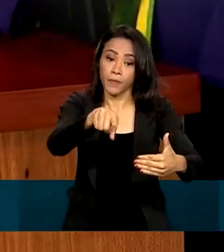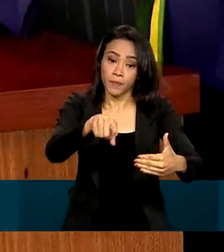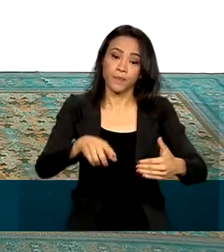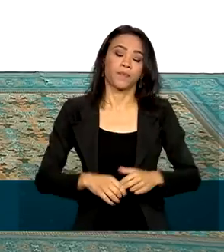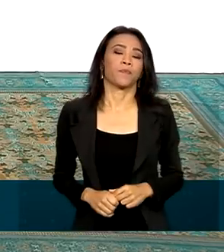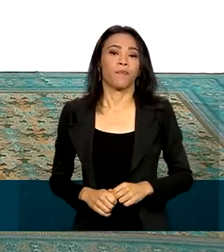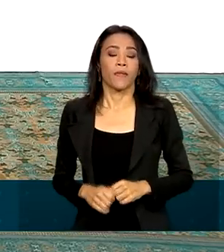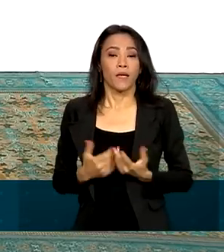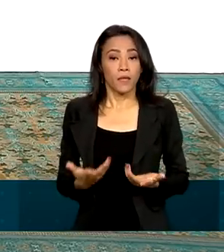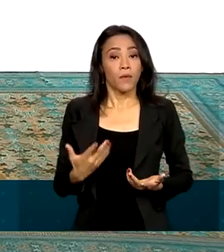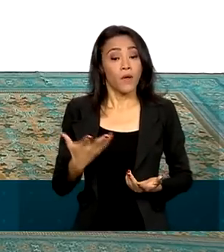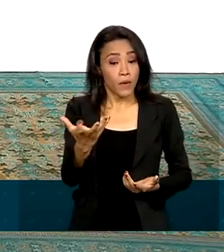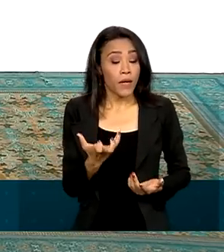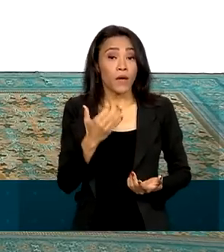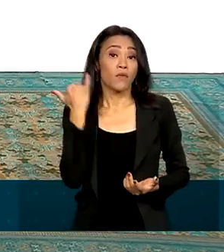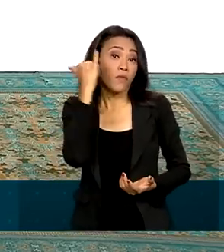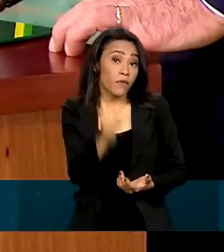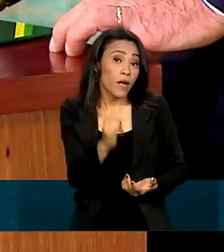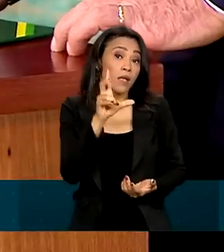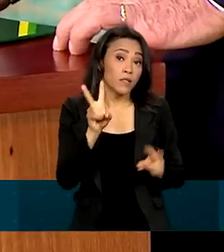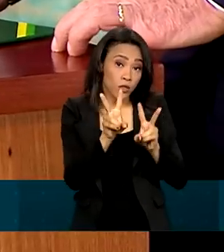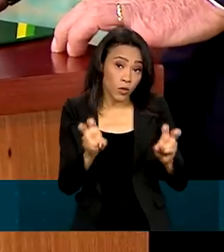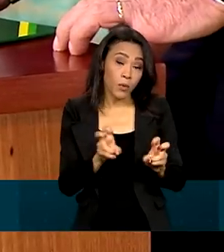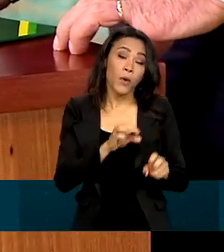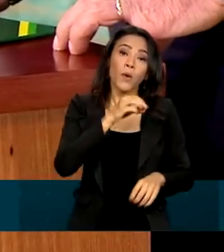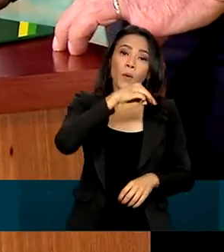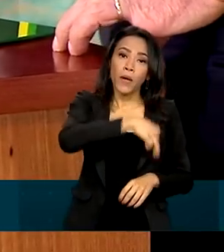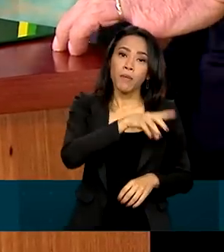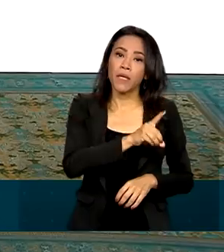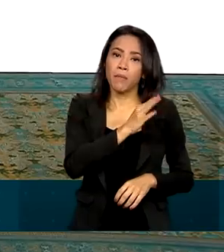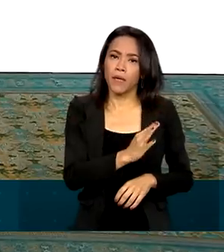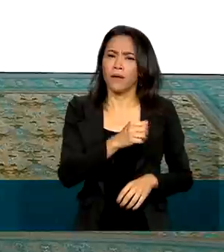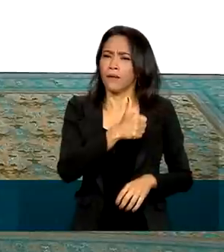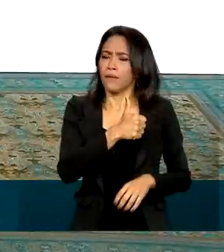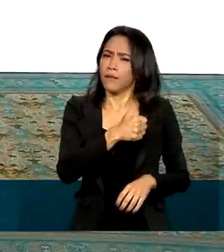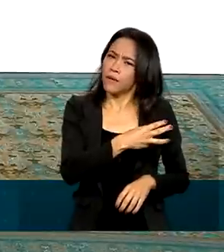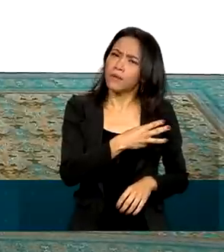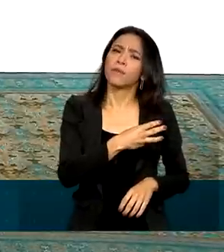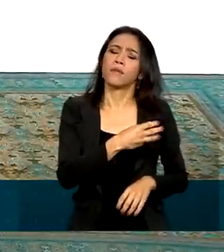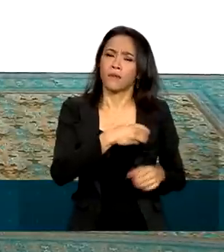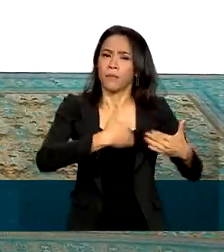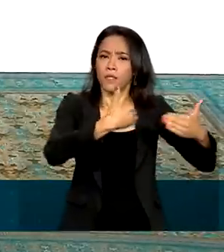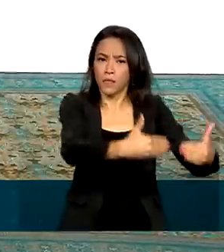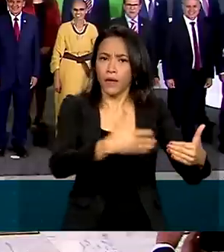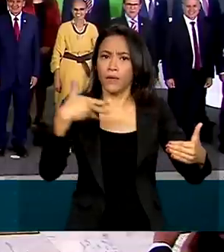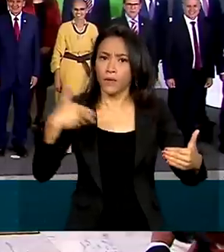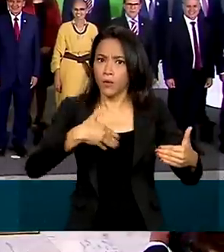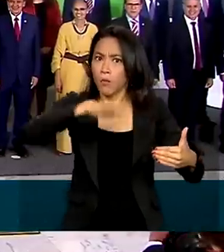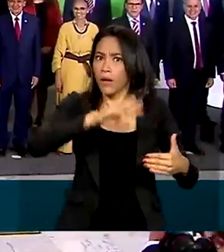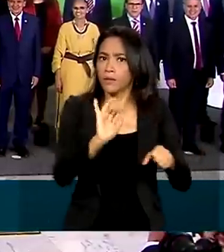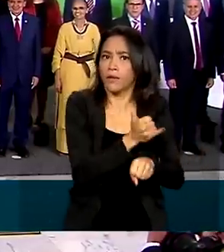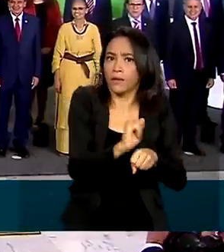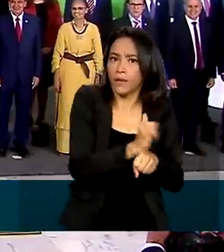Ampla eu gostaria de fazer um destaque em particular ou ndb que ficou com três Ministérios e destacando como Ministério mais estratégico